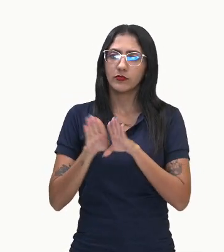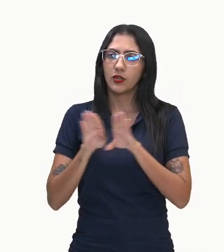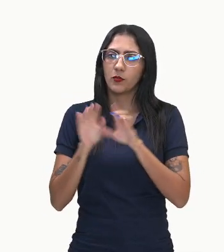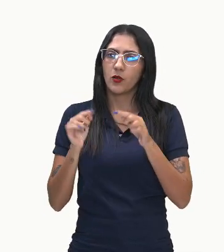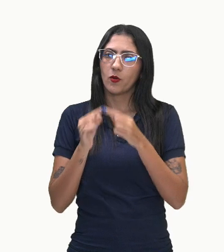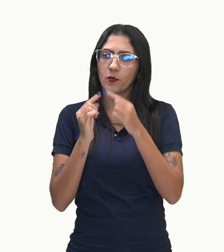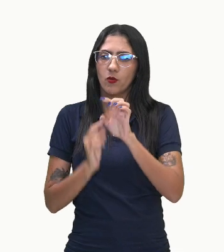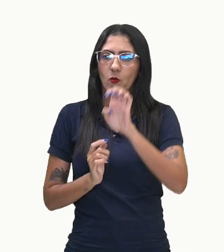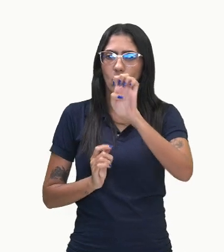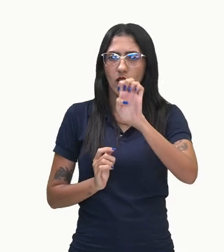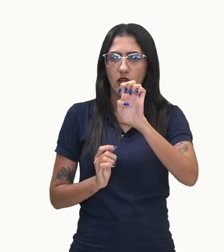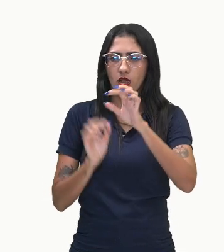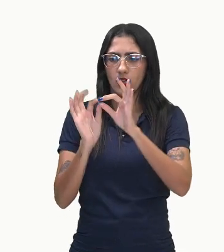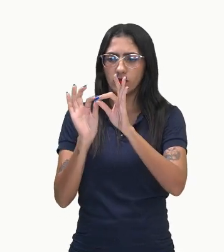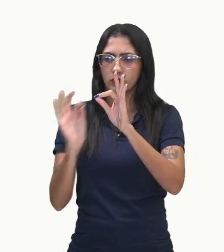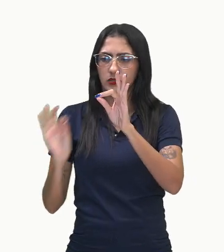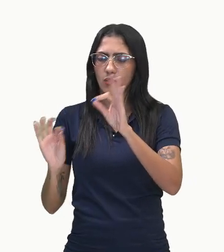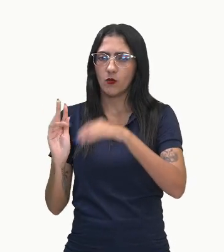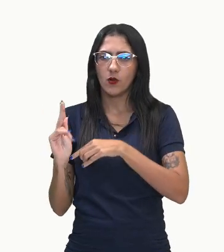EH.